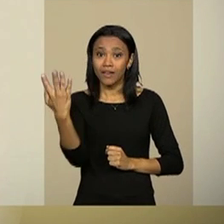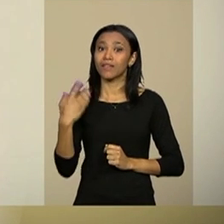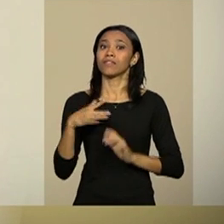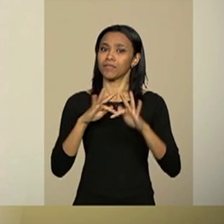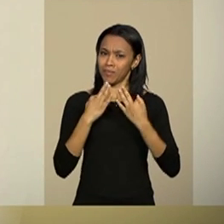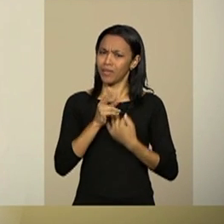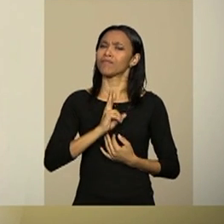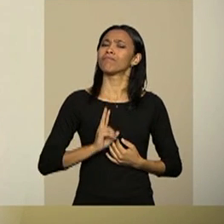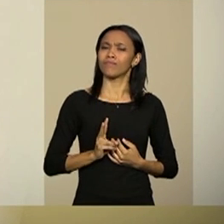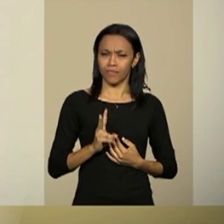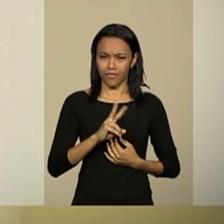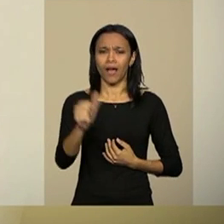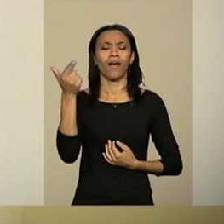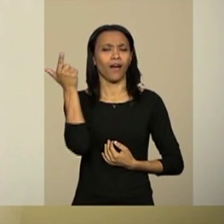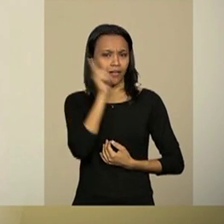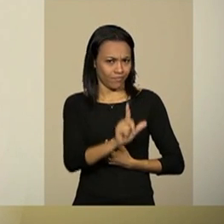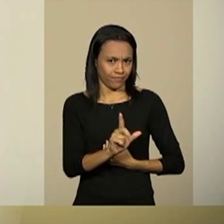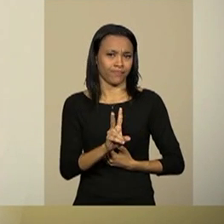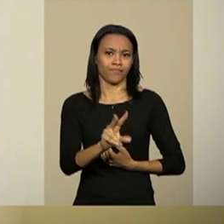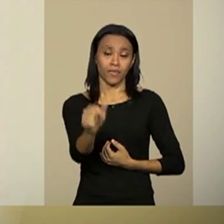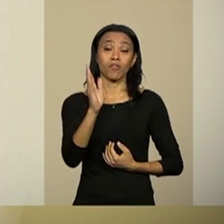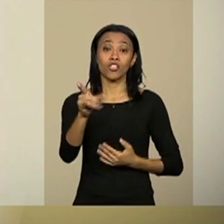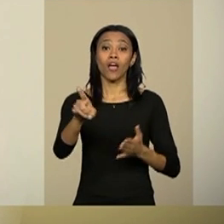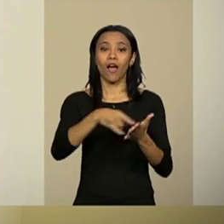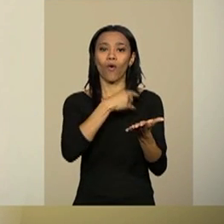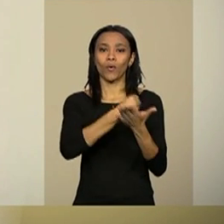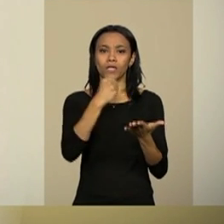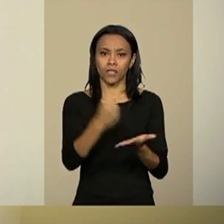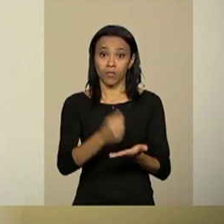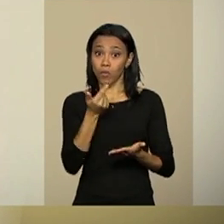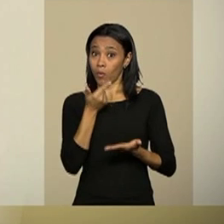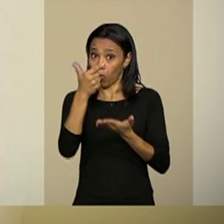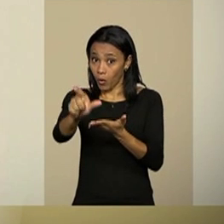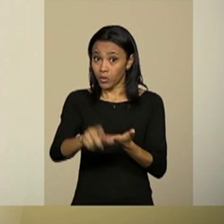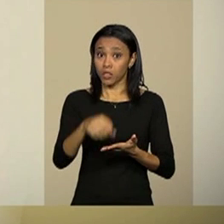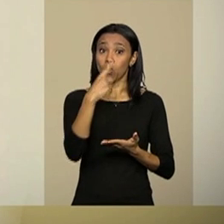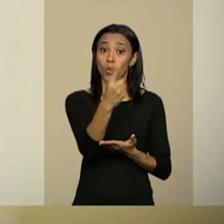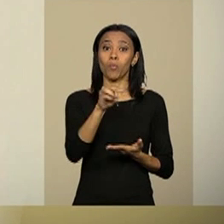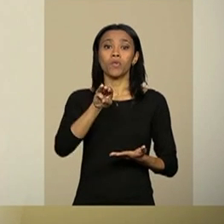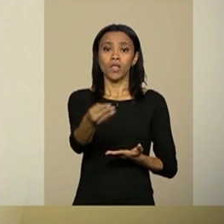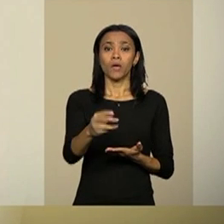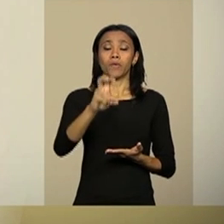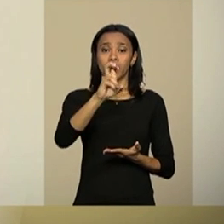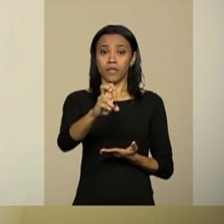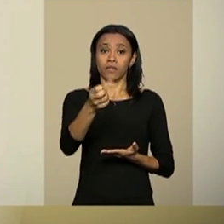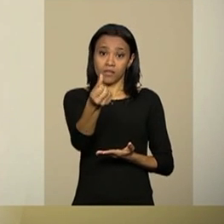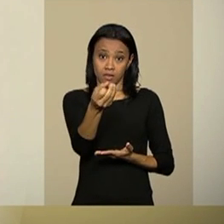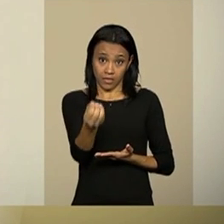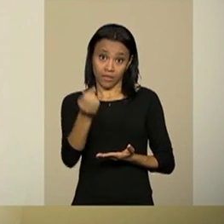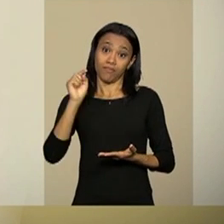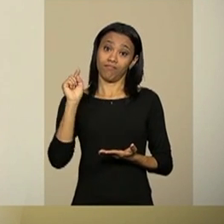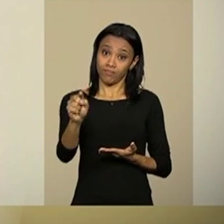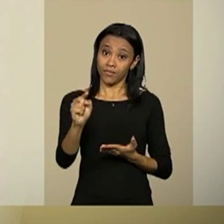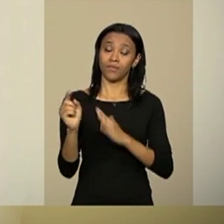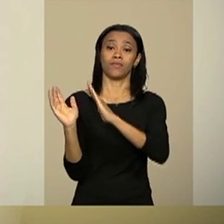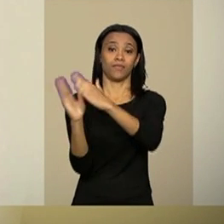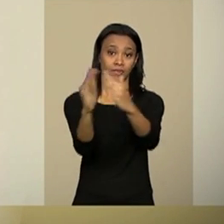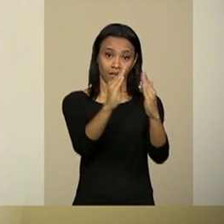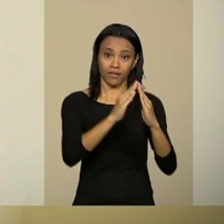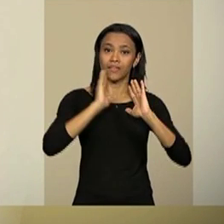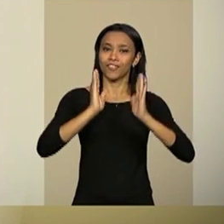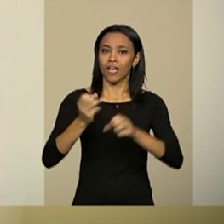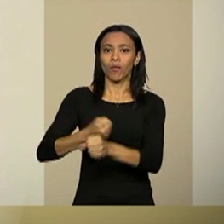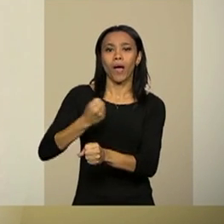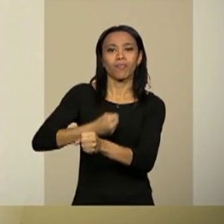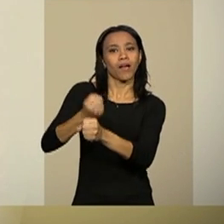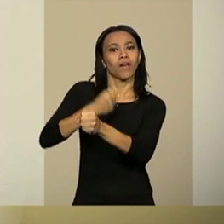vão ser beneficiados social porque já contratamos outras 1 milhão e quinhentos e sessenta mil casas que estão